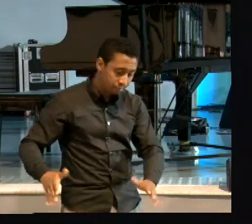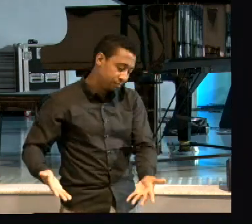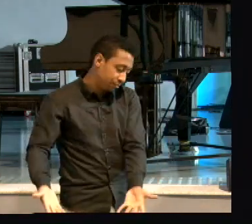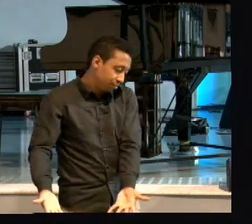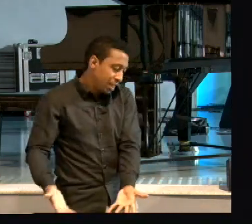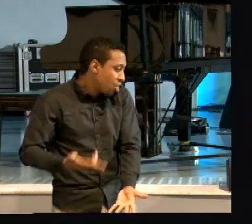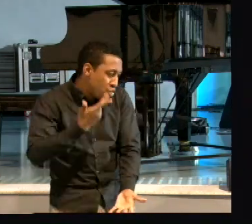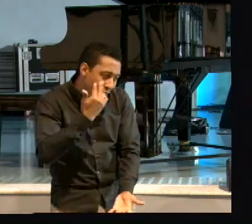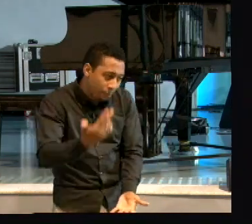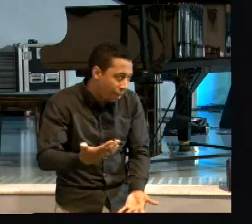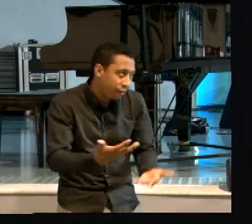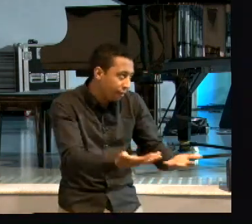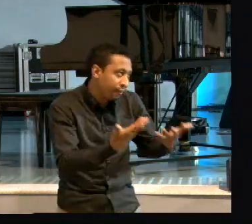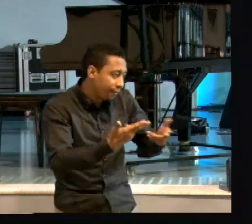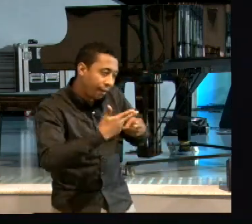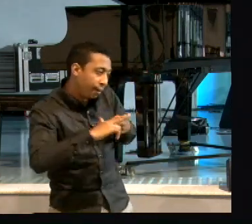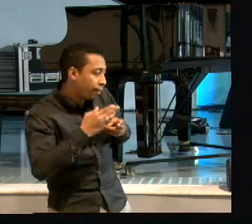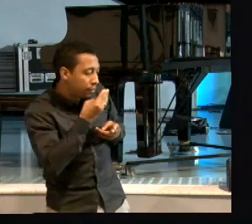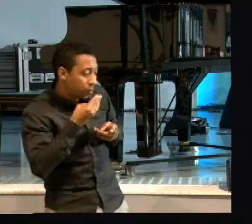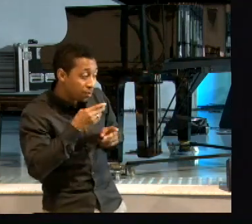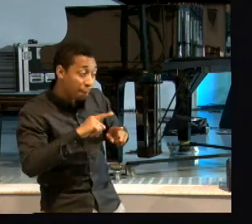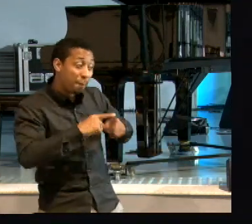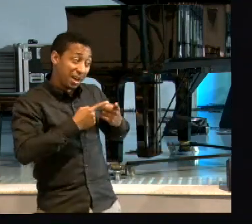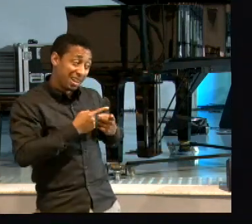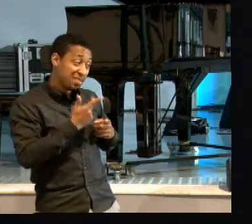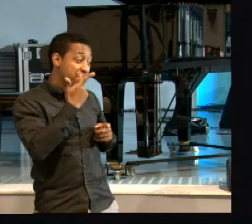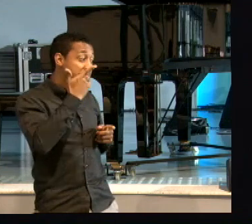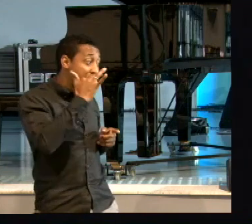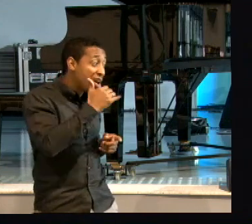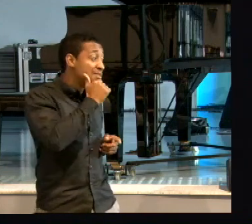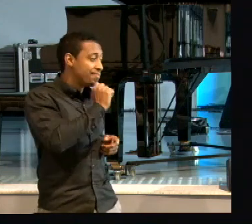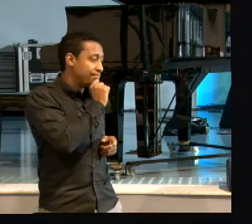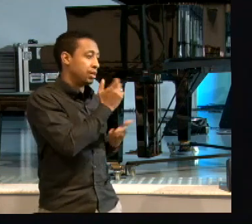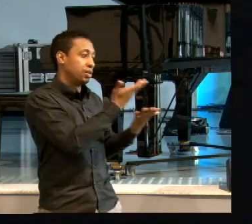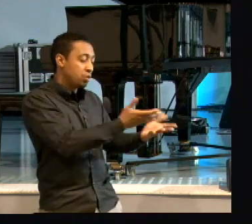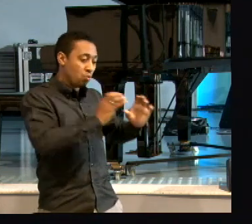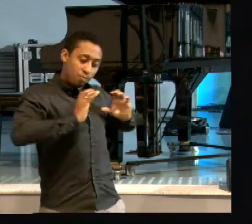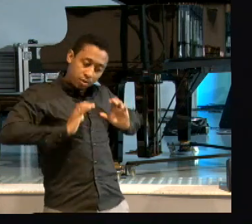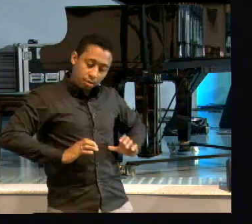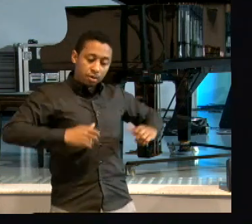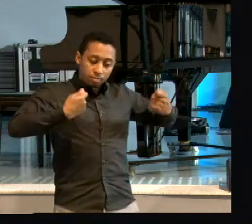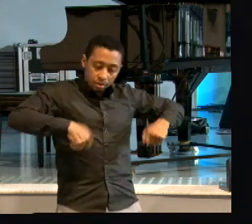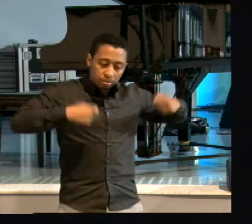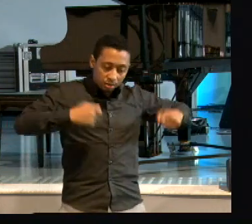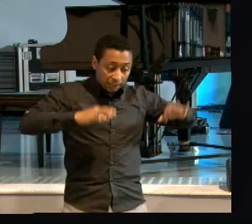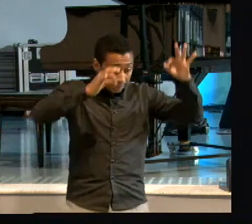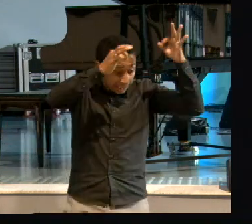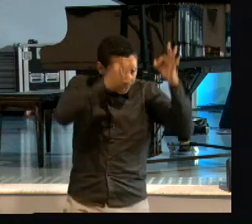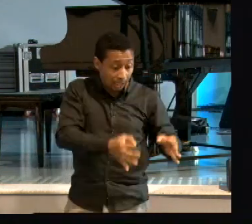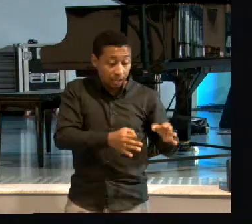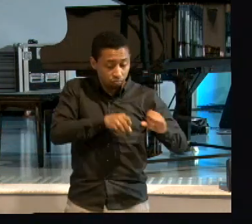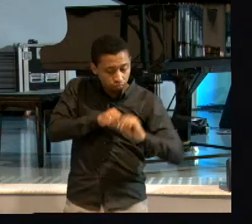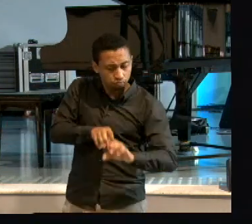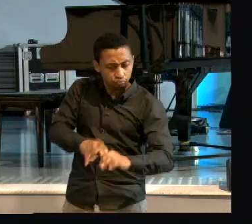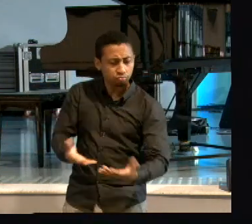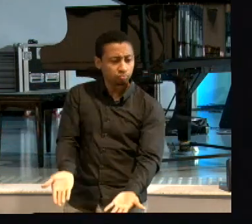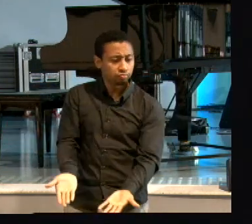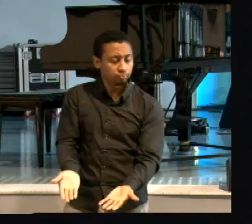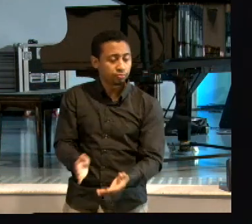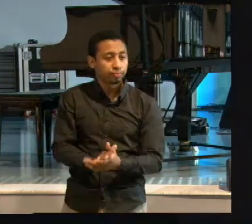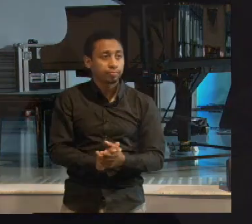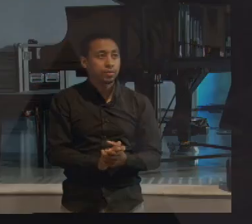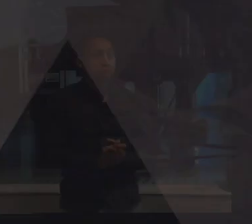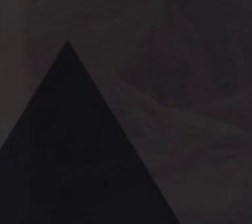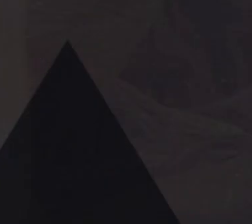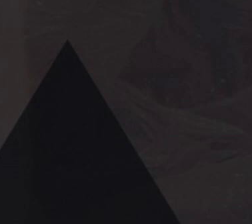mas dos pais nós deveríamos esperar um comportamento diferente. No entanto, Paulo advertiu em 2 Timóteo 4, do versículo 1 até